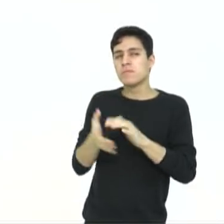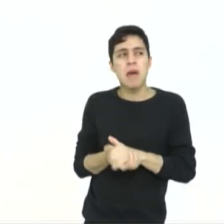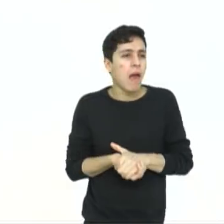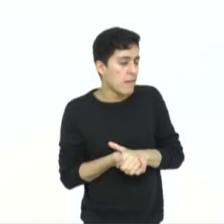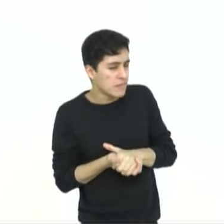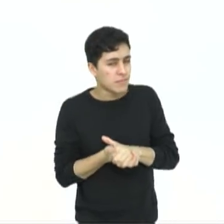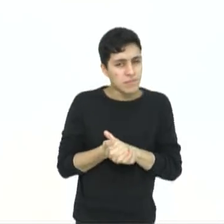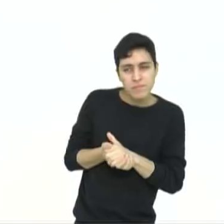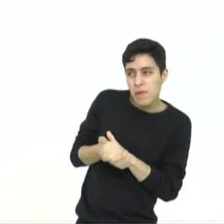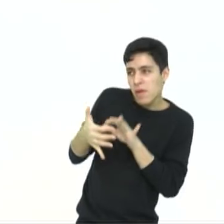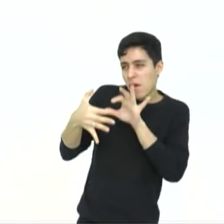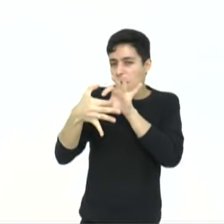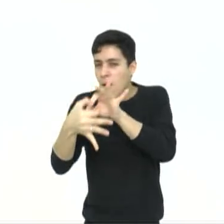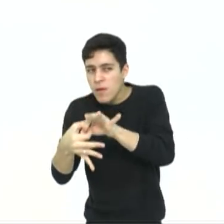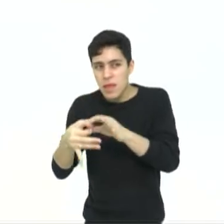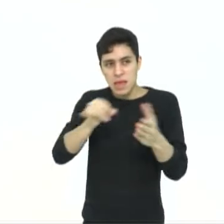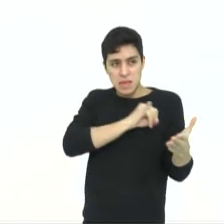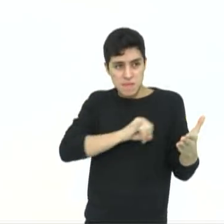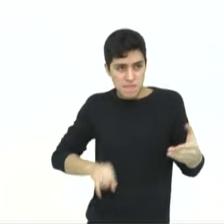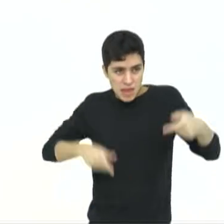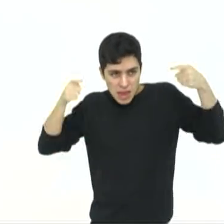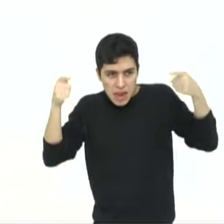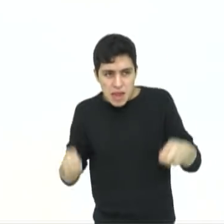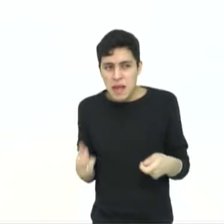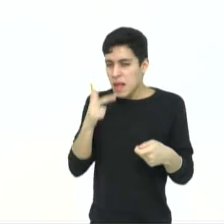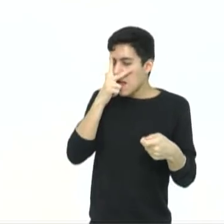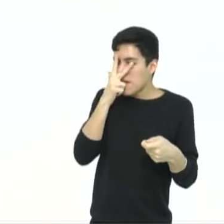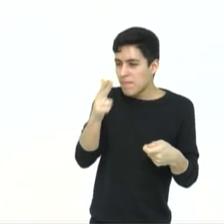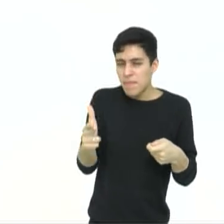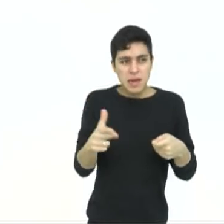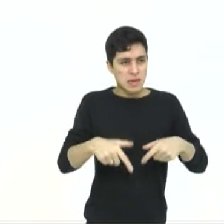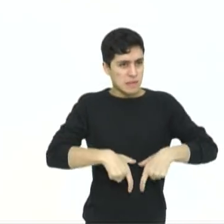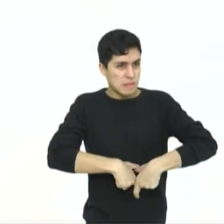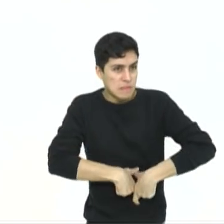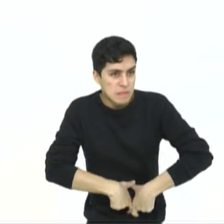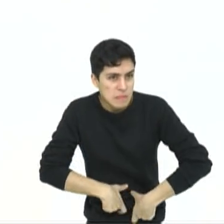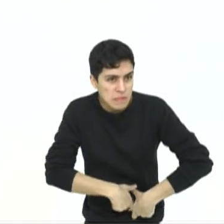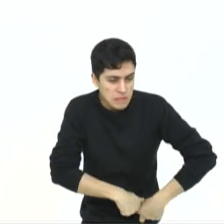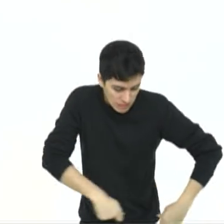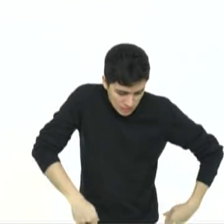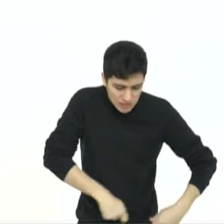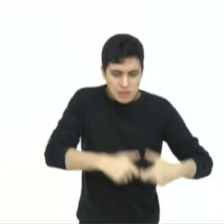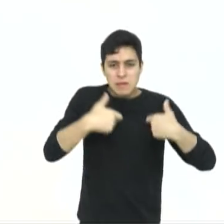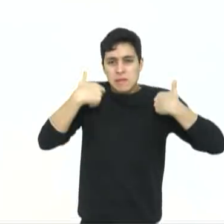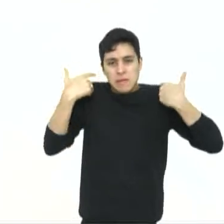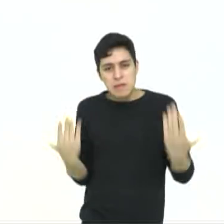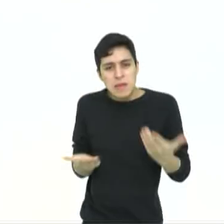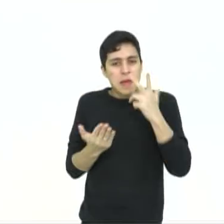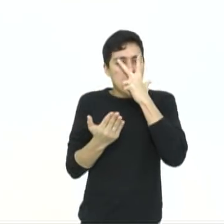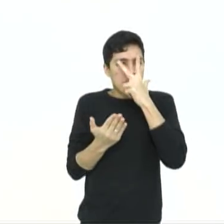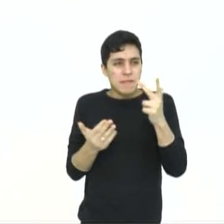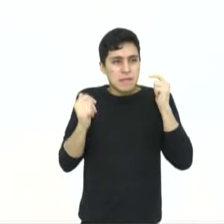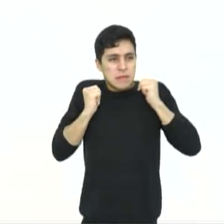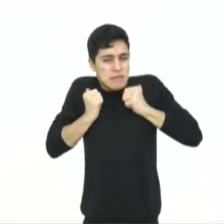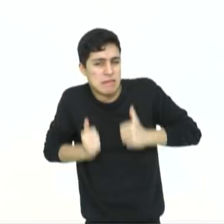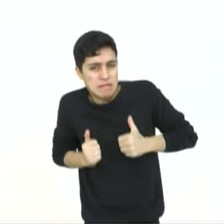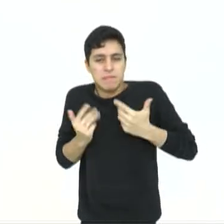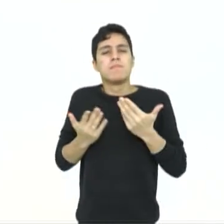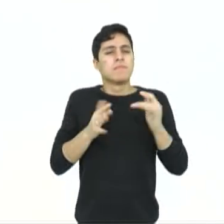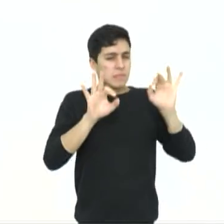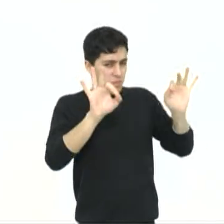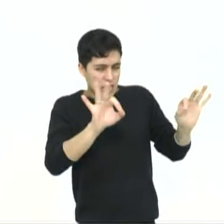do imperialismo, professor? Tá com uma garrucha ali na cintura, né, alçada nas costas,